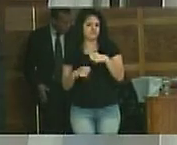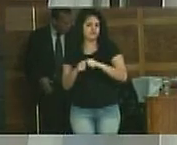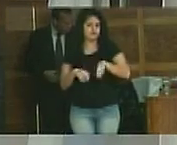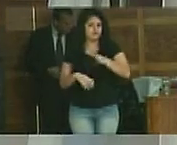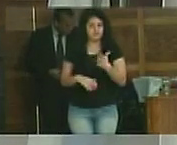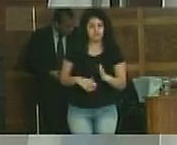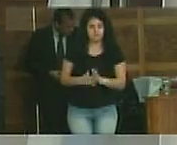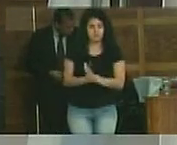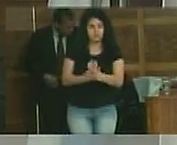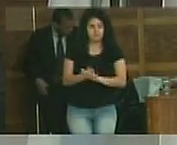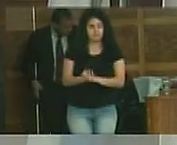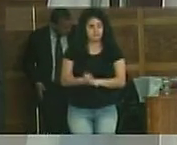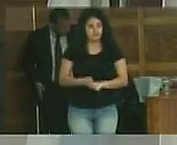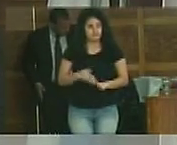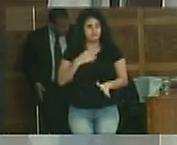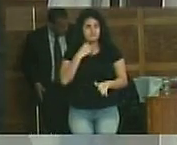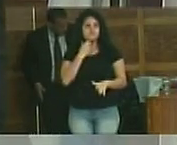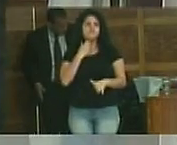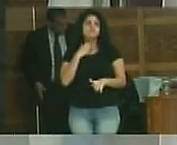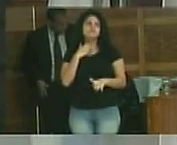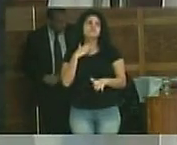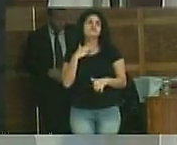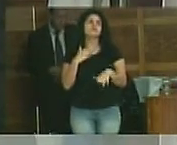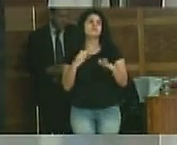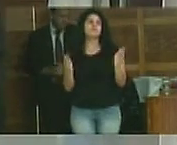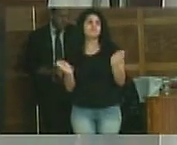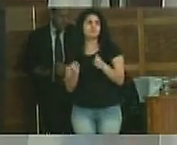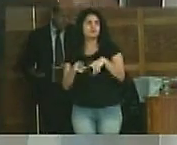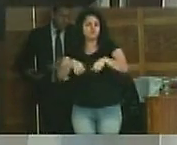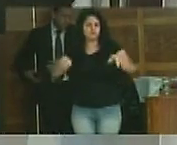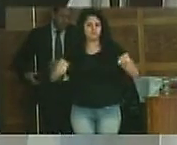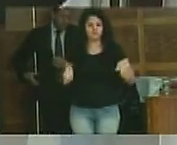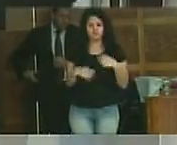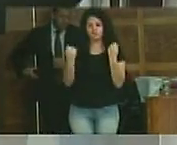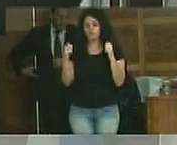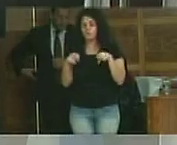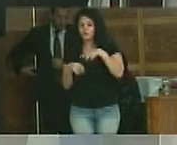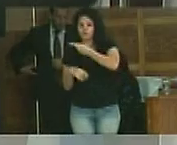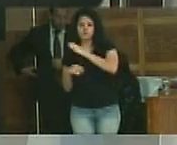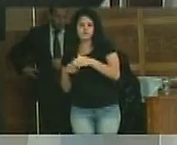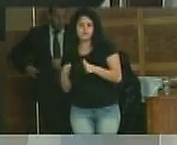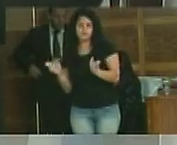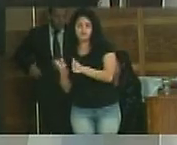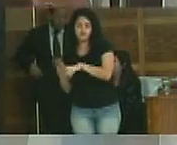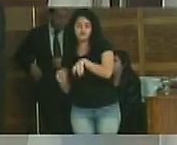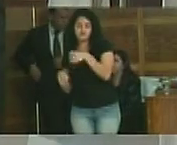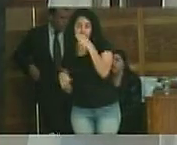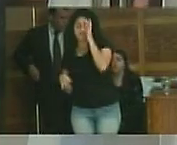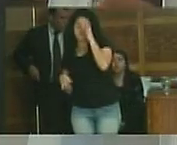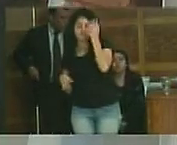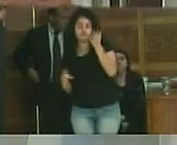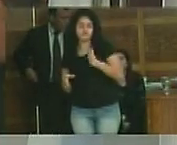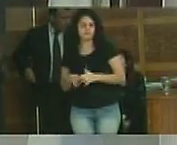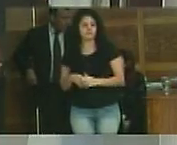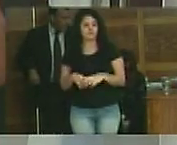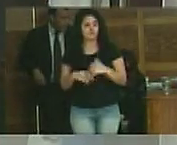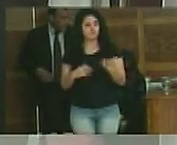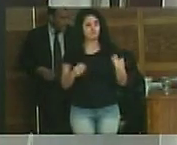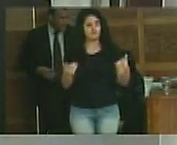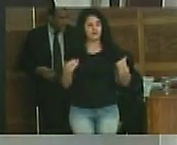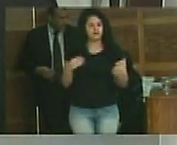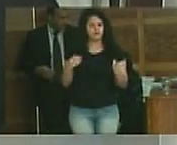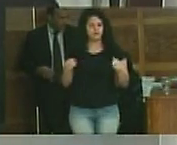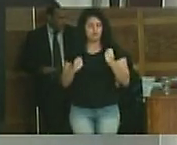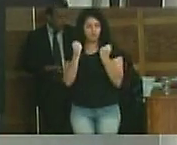nada. Uma lá próximo ao campo, outra lá próximo à floricultura. Ou seja, quando chega no